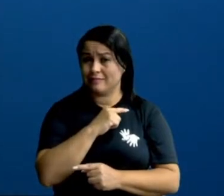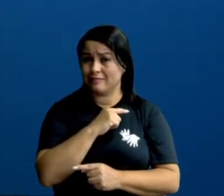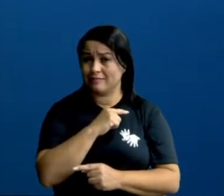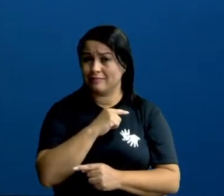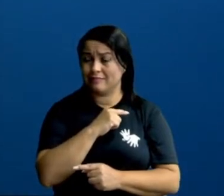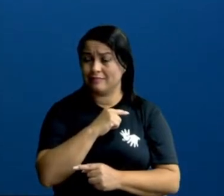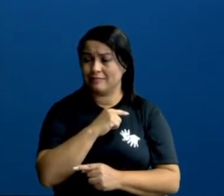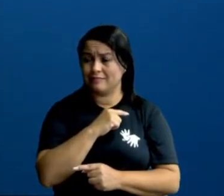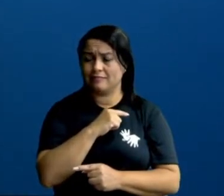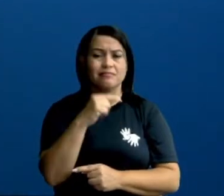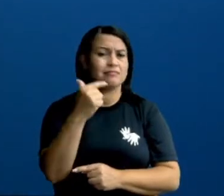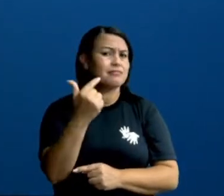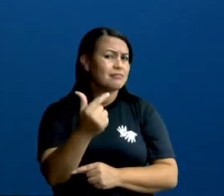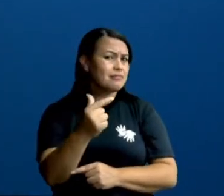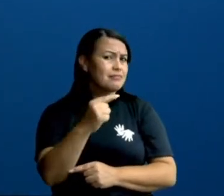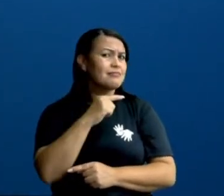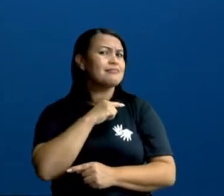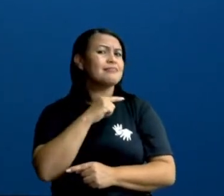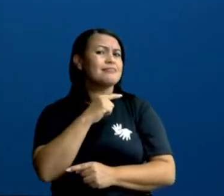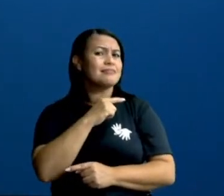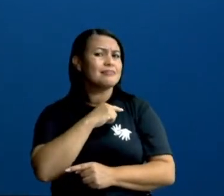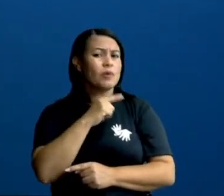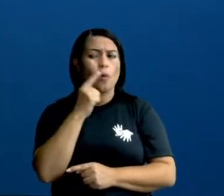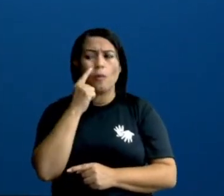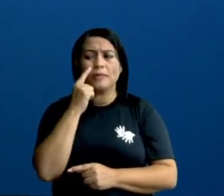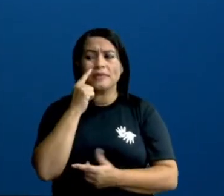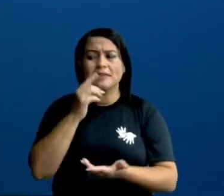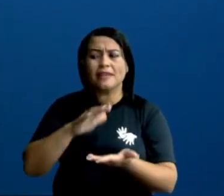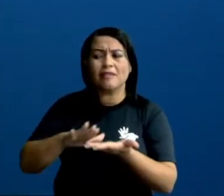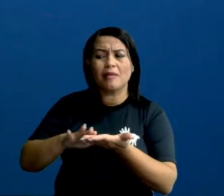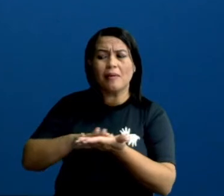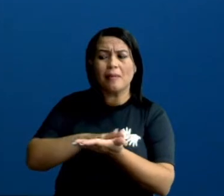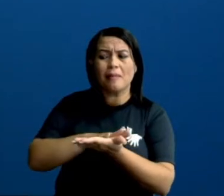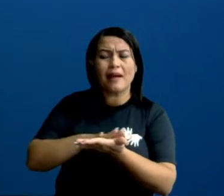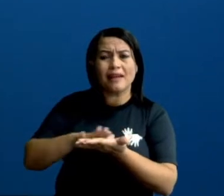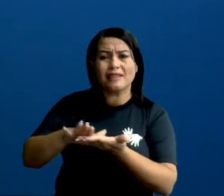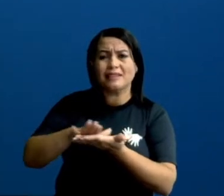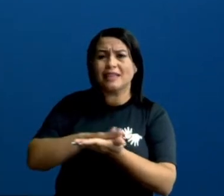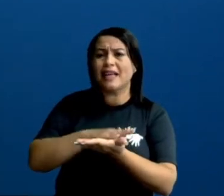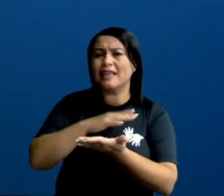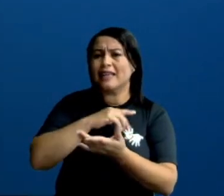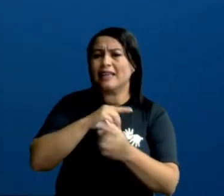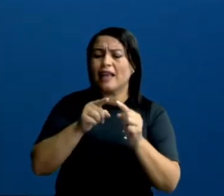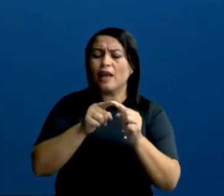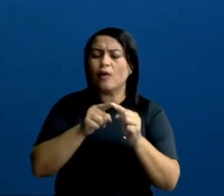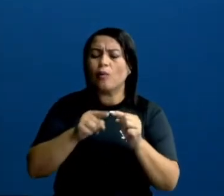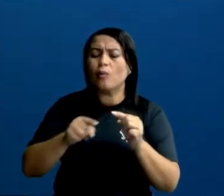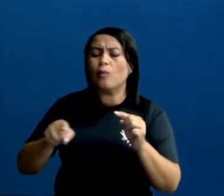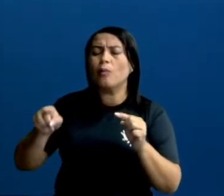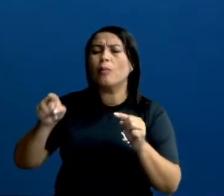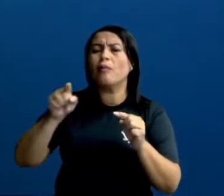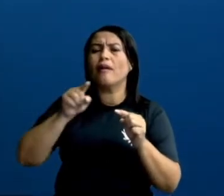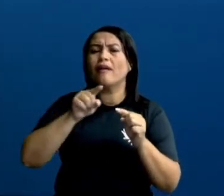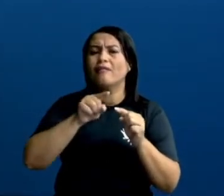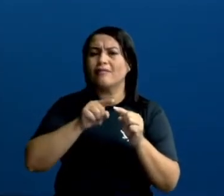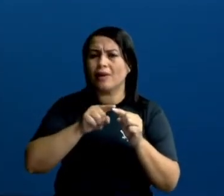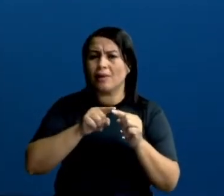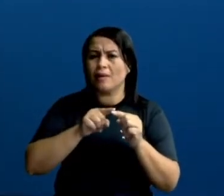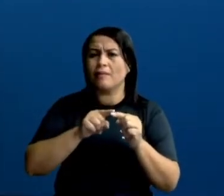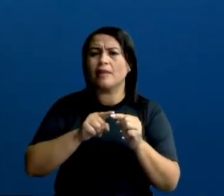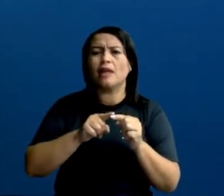circular? Tem, olha aqui embaixo a base dela. Tem uma forma circular. Então não é fácil da